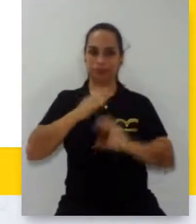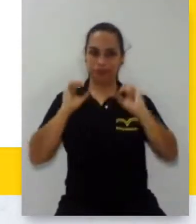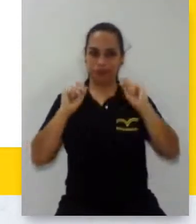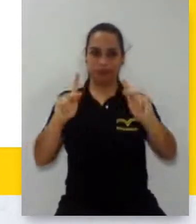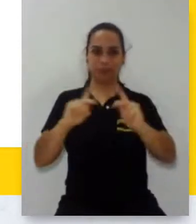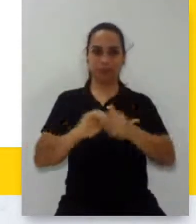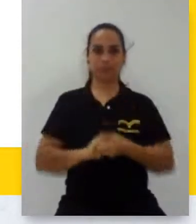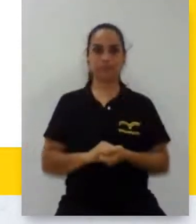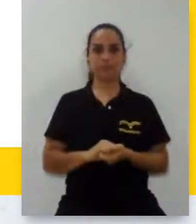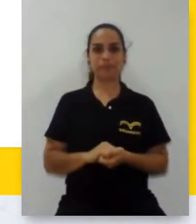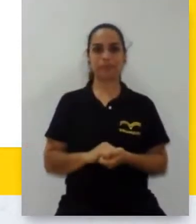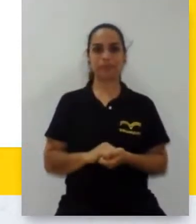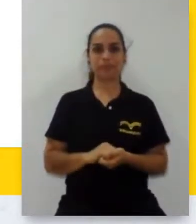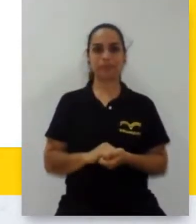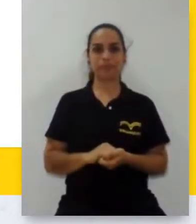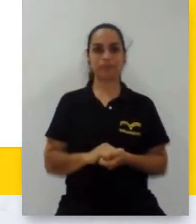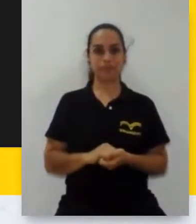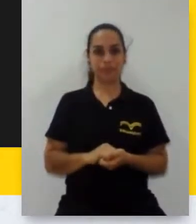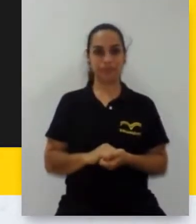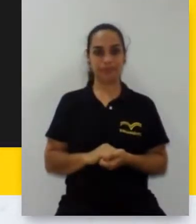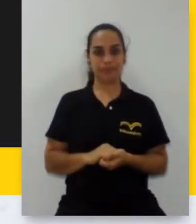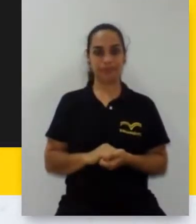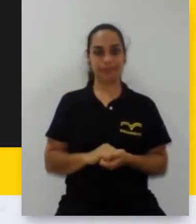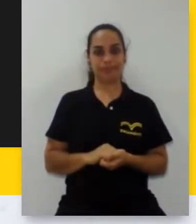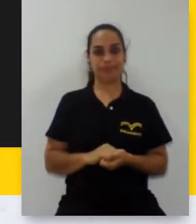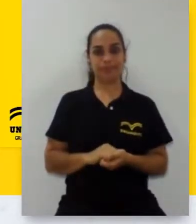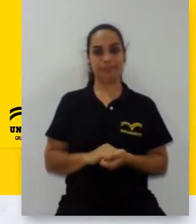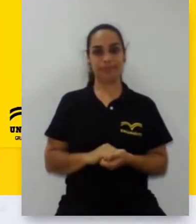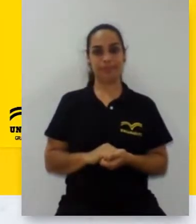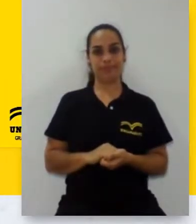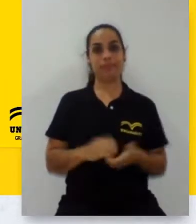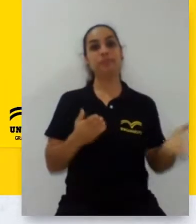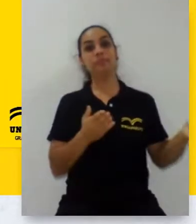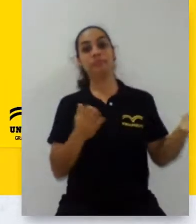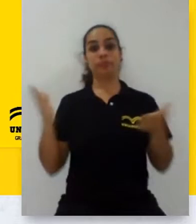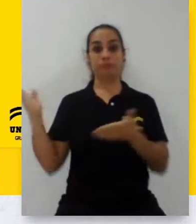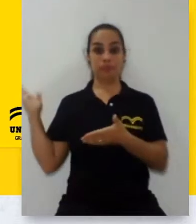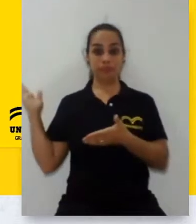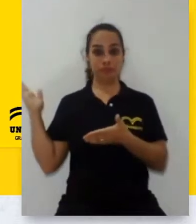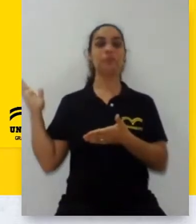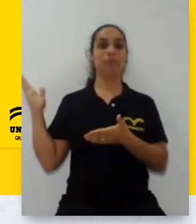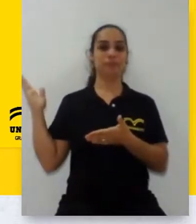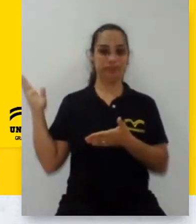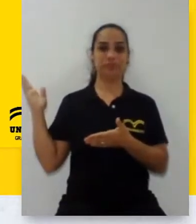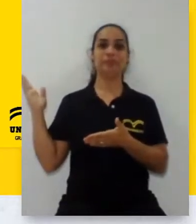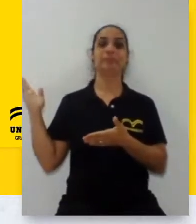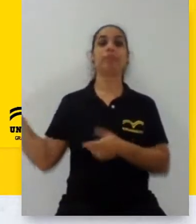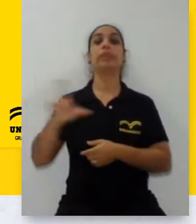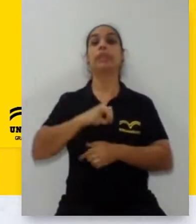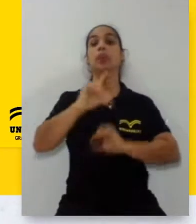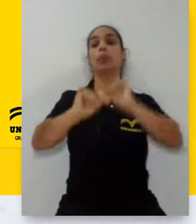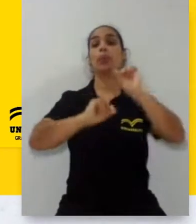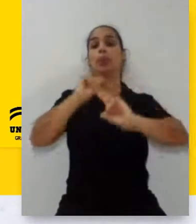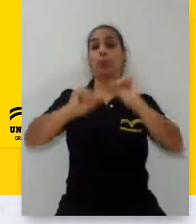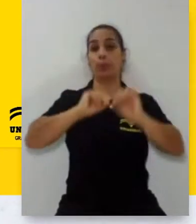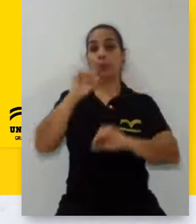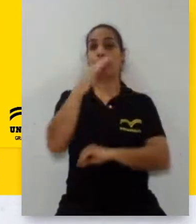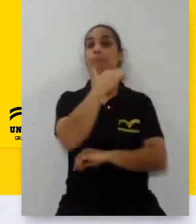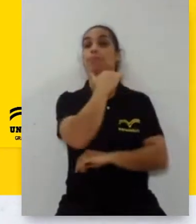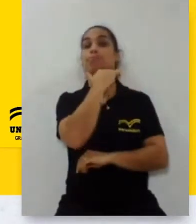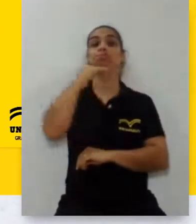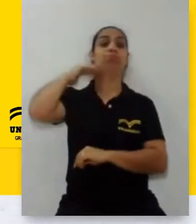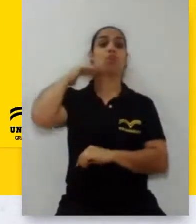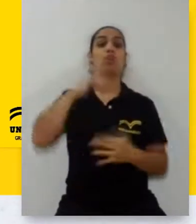Nesse próximo slide que eu trago para vocês é o seguinte: eu estou trazendo aqui as principais causas de morte no mundo. O que eu quero falar para